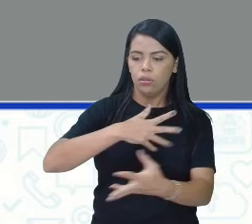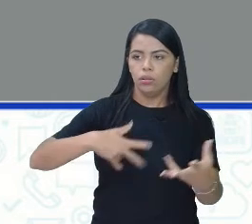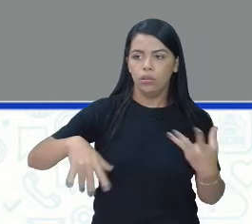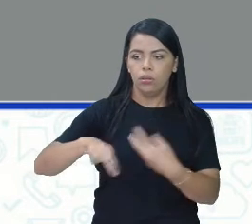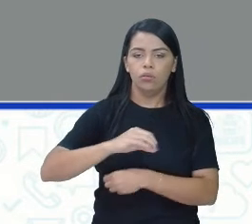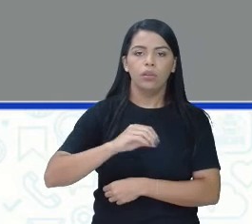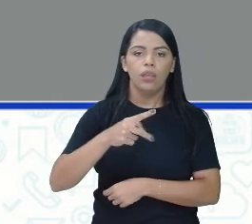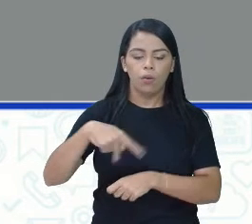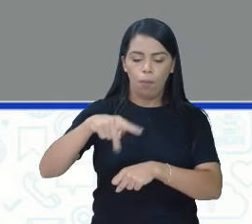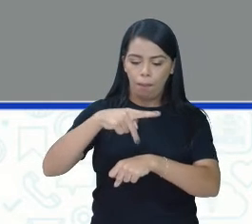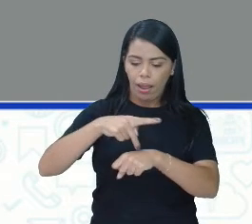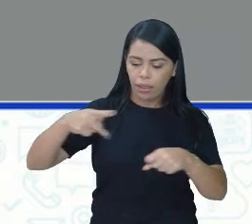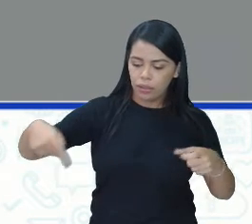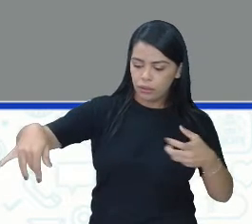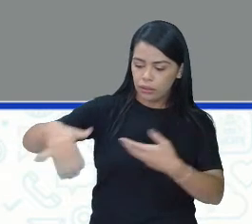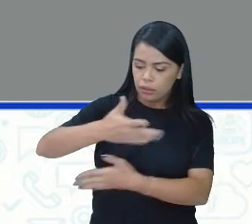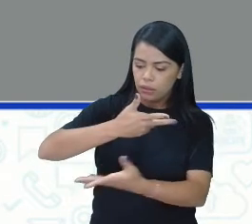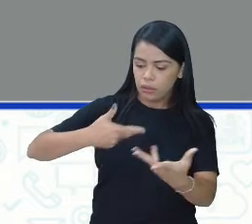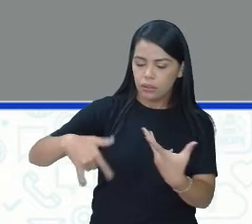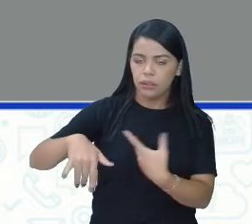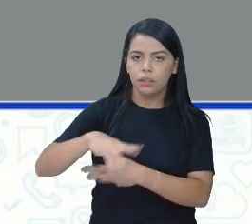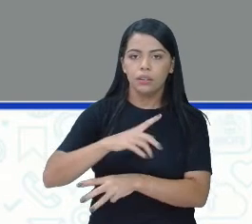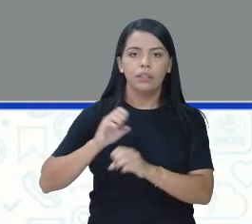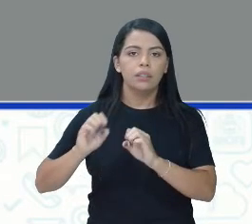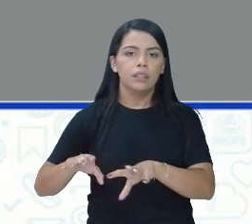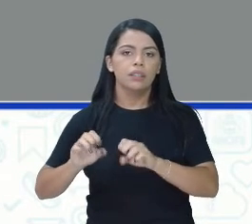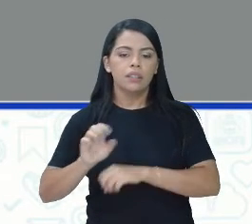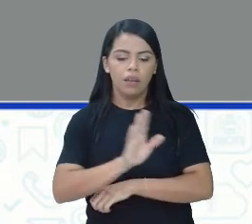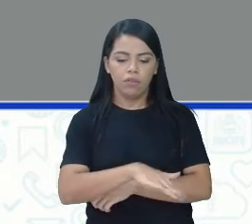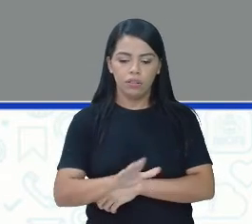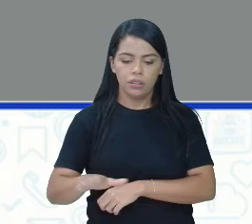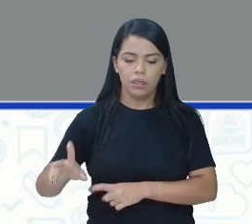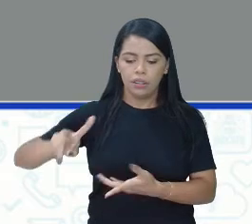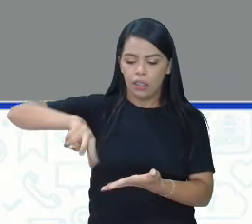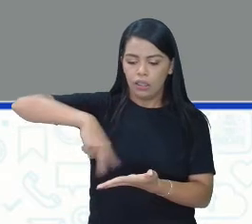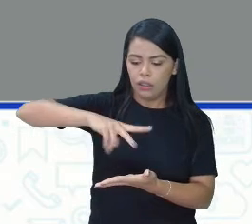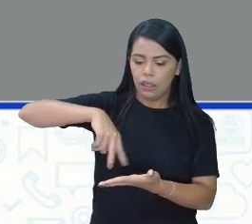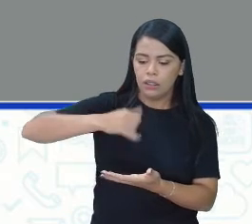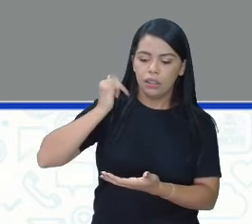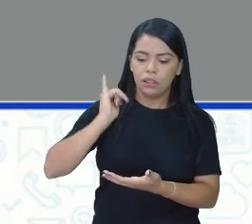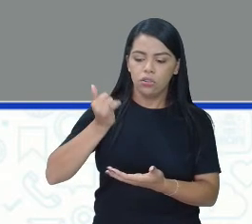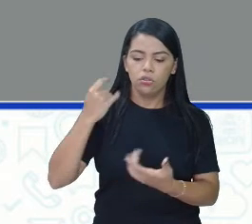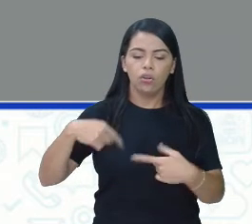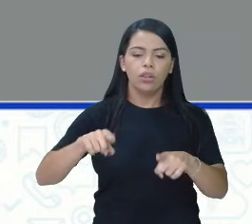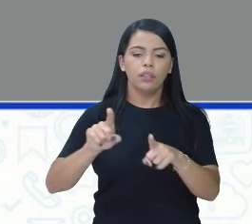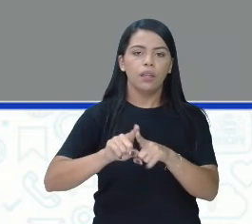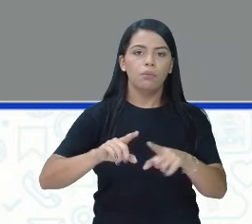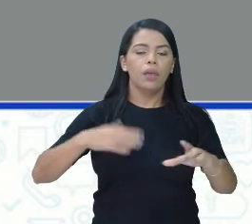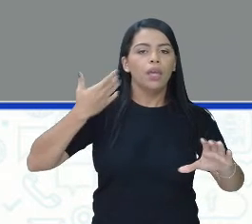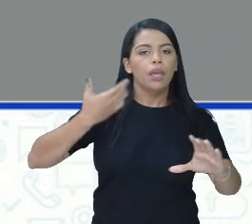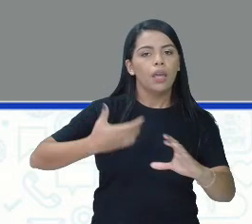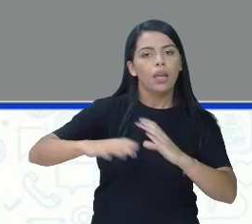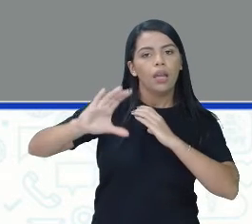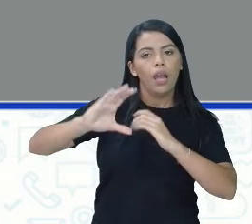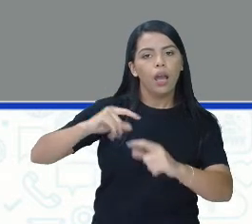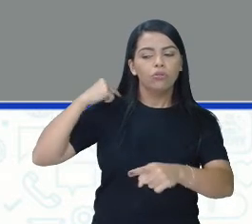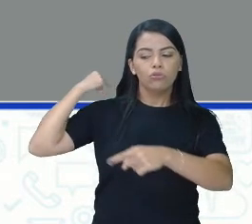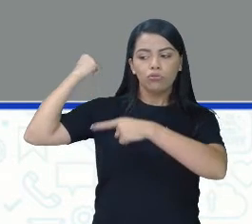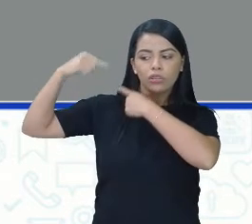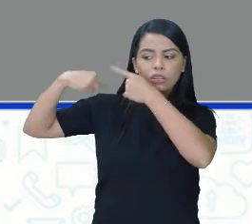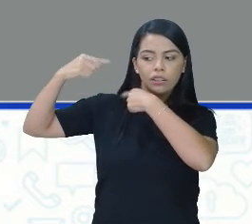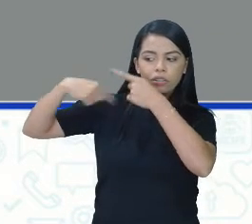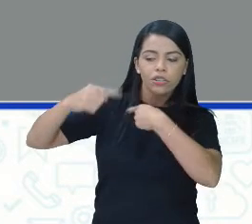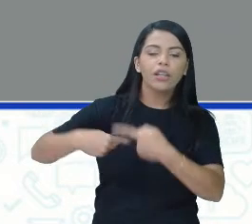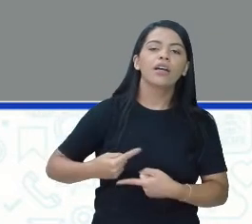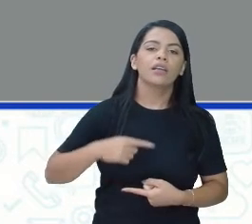tratados comerciais e ensinavam às crianças danças, histórias e cantos ancestrais. Então, veja só como os griotes tinham uma